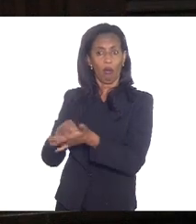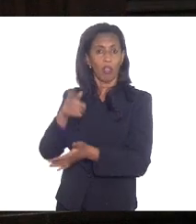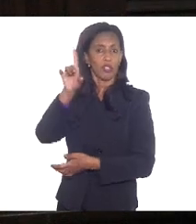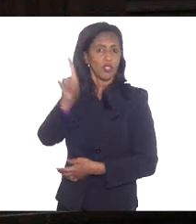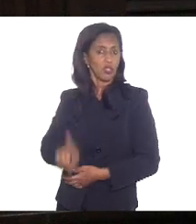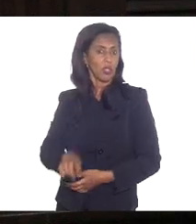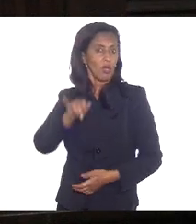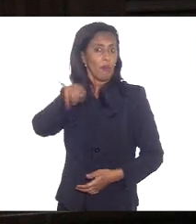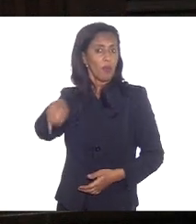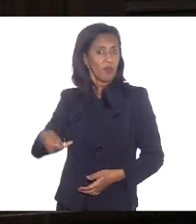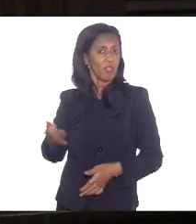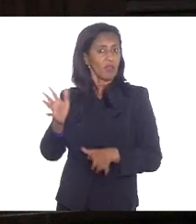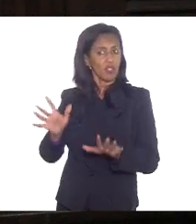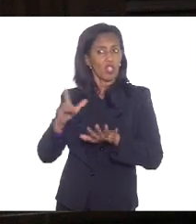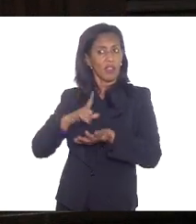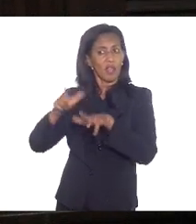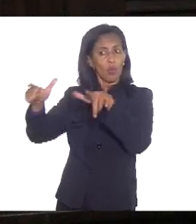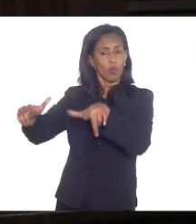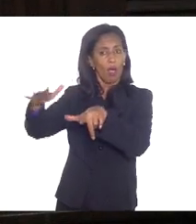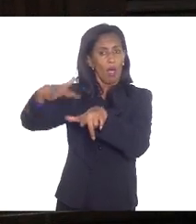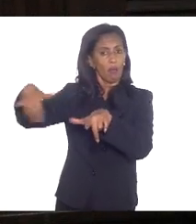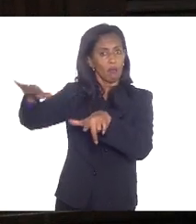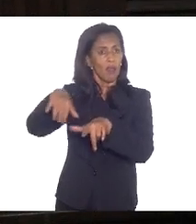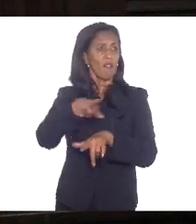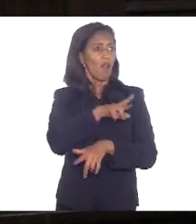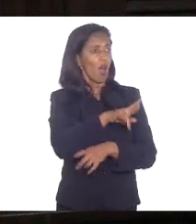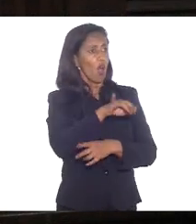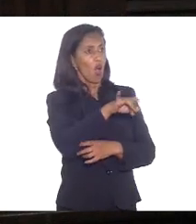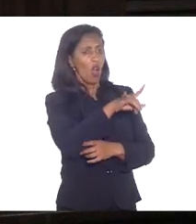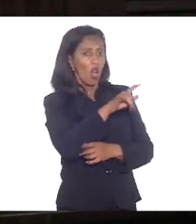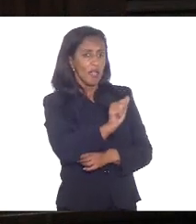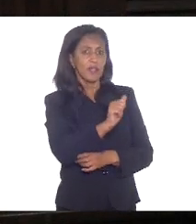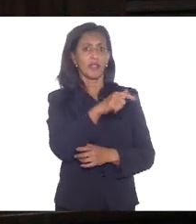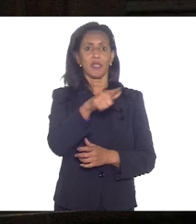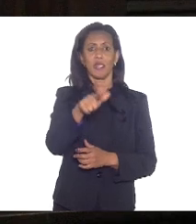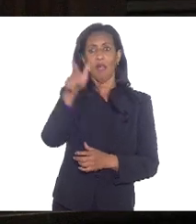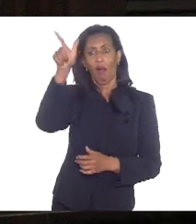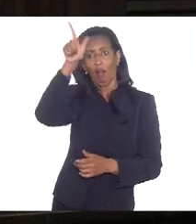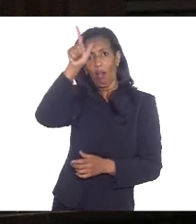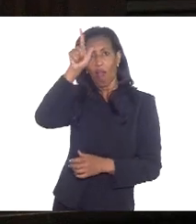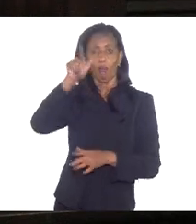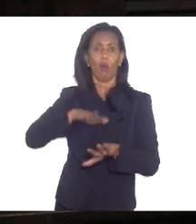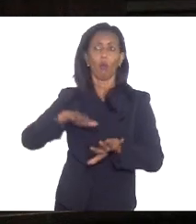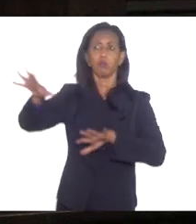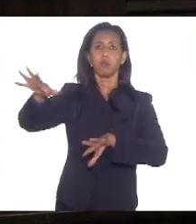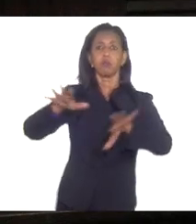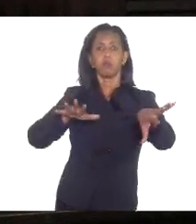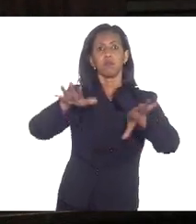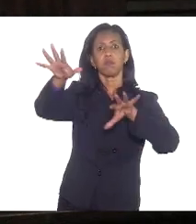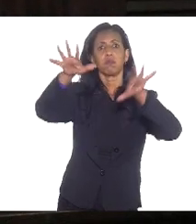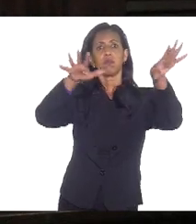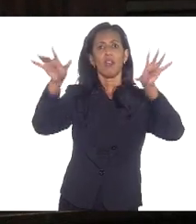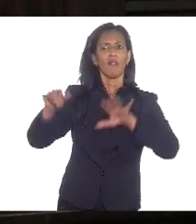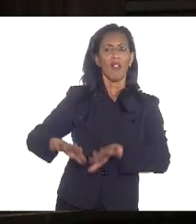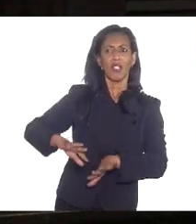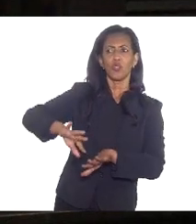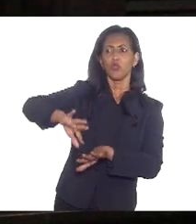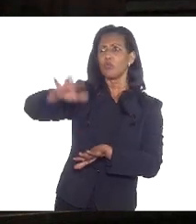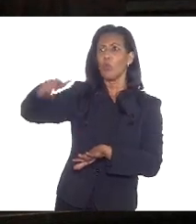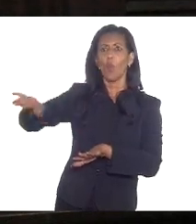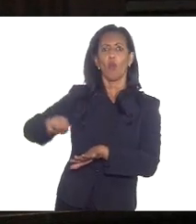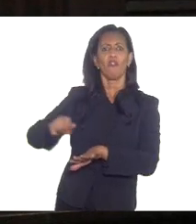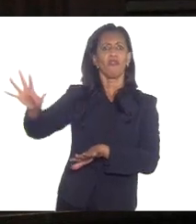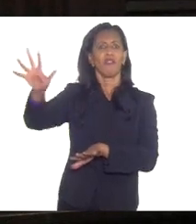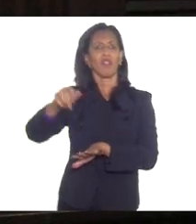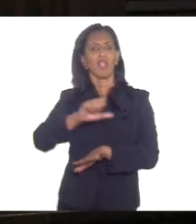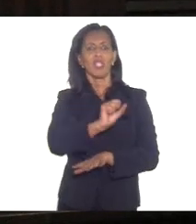aproveitando que já está instalado ali. Isso vale para a Rocinha, isso vale para o Alemão, isso vale para o Cavalão, isso vale para o Morro do Estado, isso vale